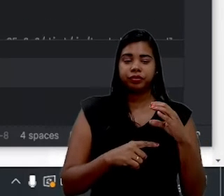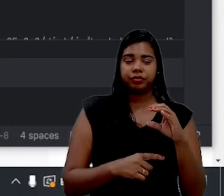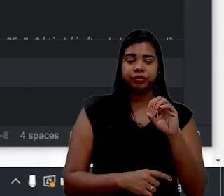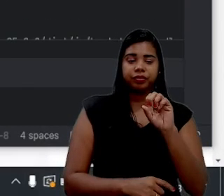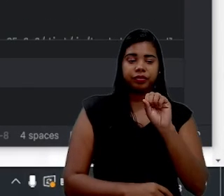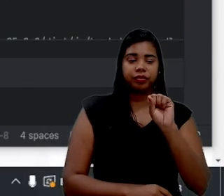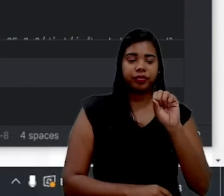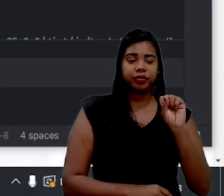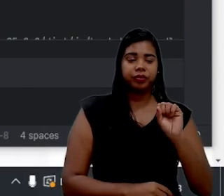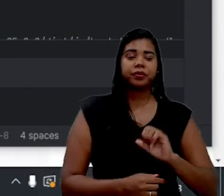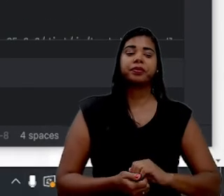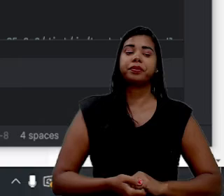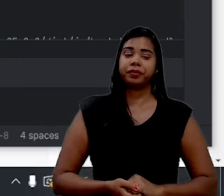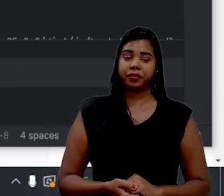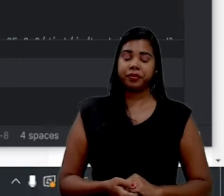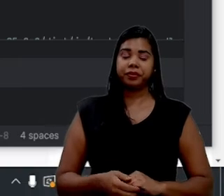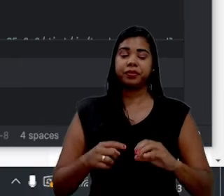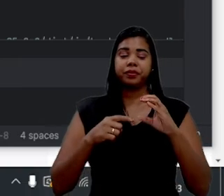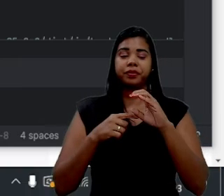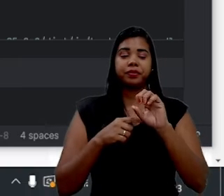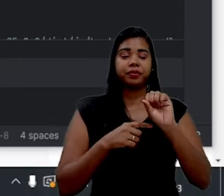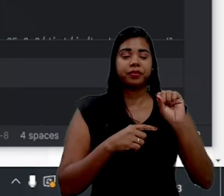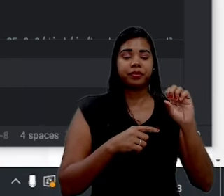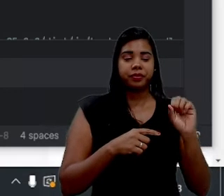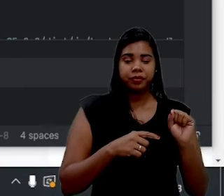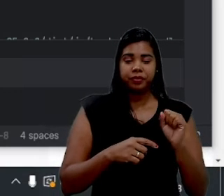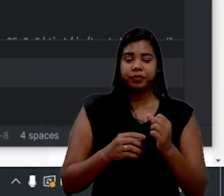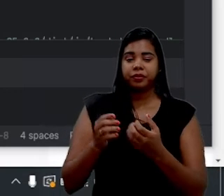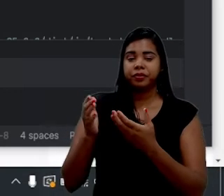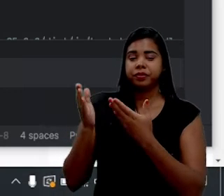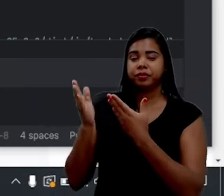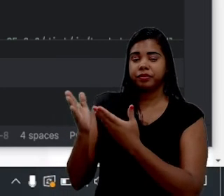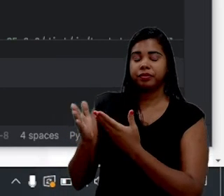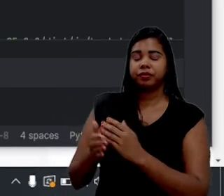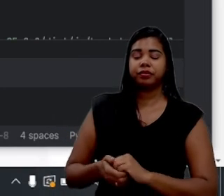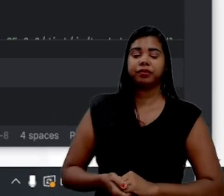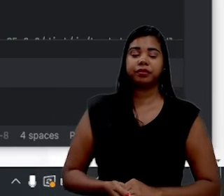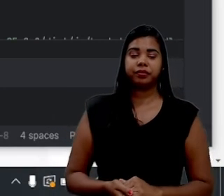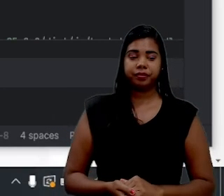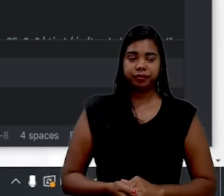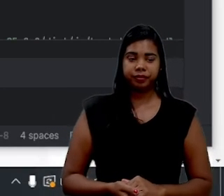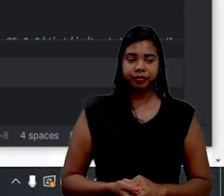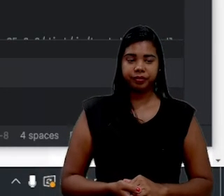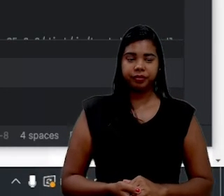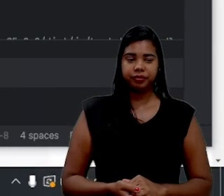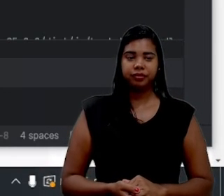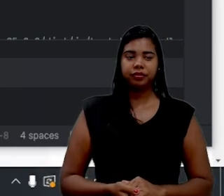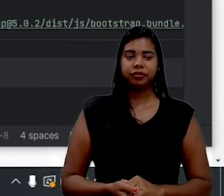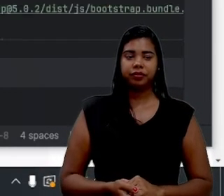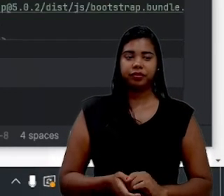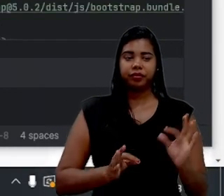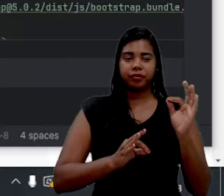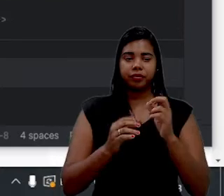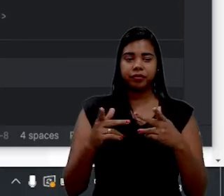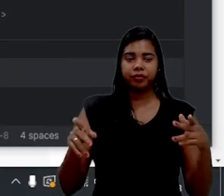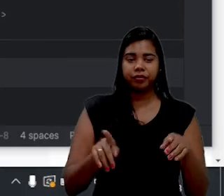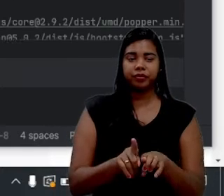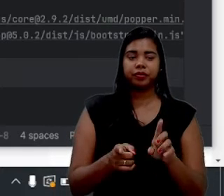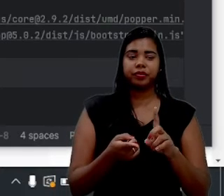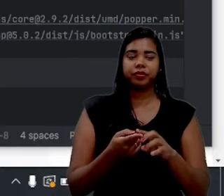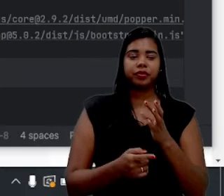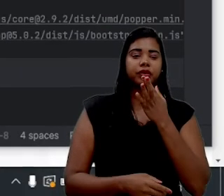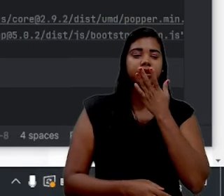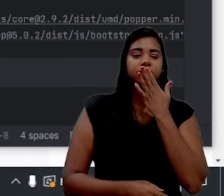CSS, que é justamente as tags de estilização, né? Então ele já pega já via online, já vai fazendo um ajuste, né, de